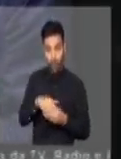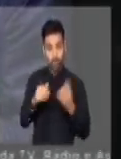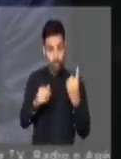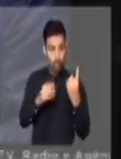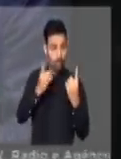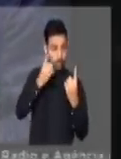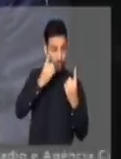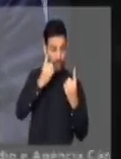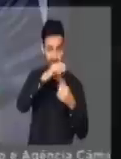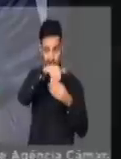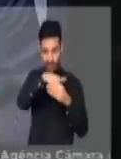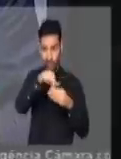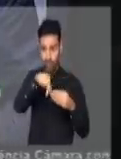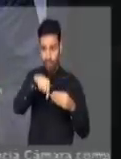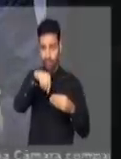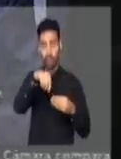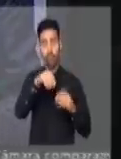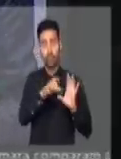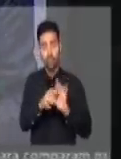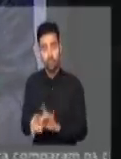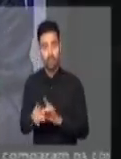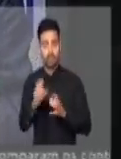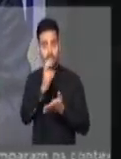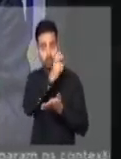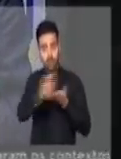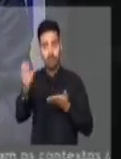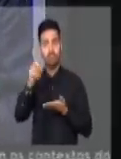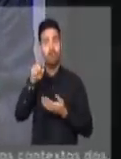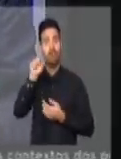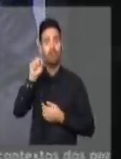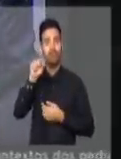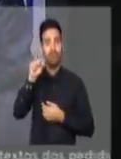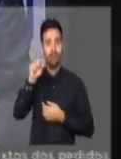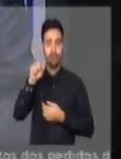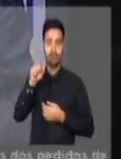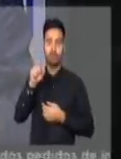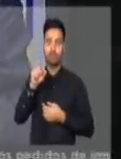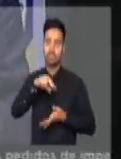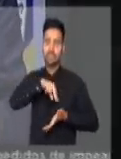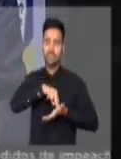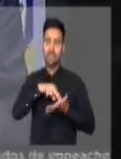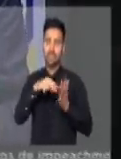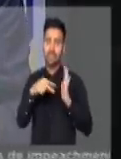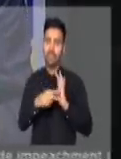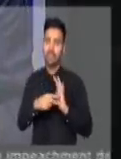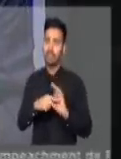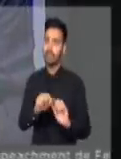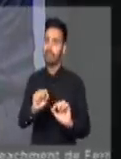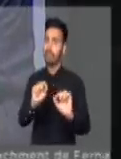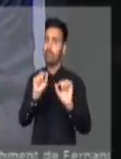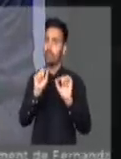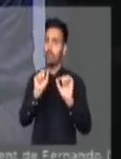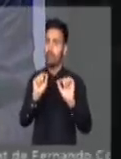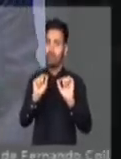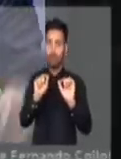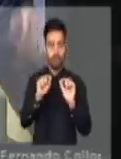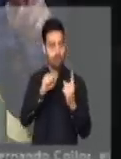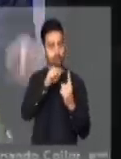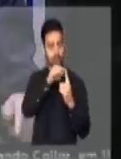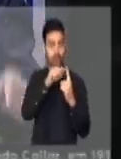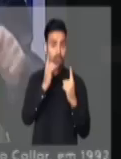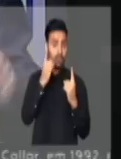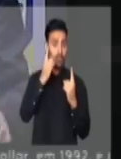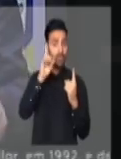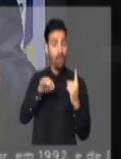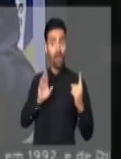contexto do processo de impeachment, é momento em que o legislador reafirma o Instituto da Representação Popular, mas